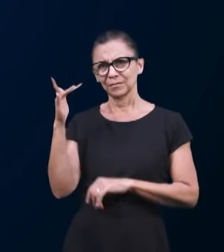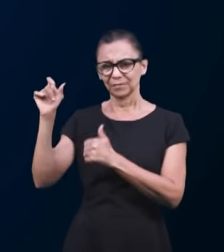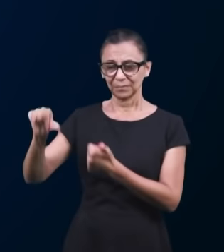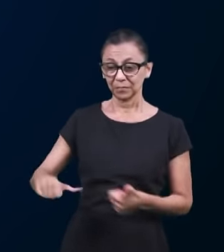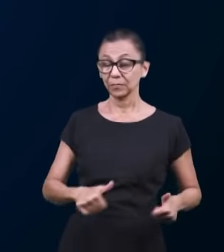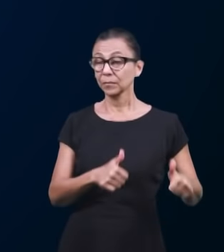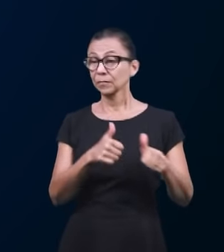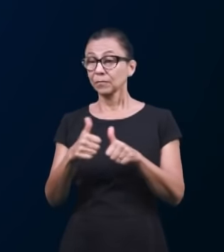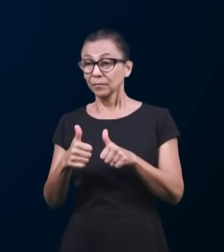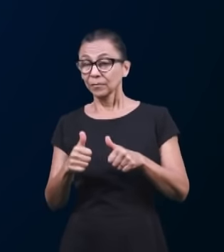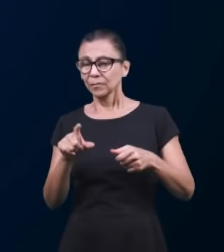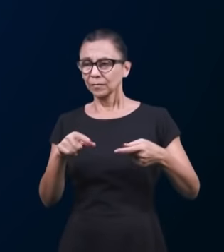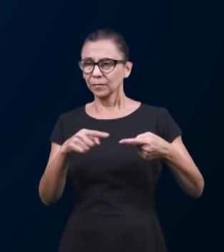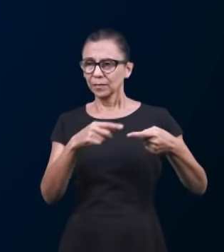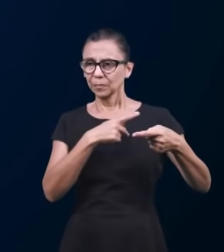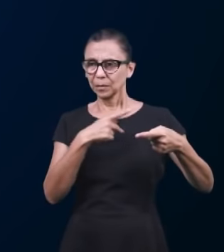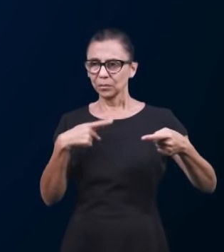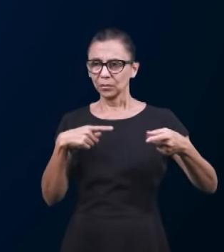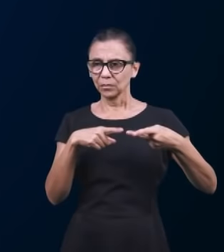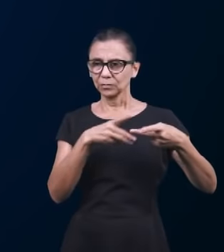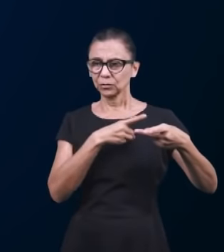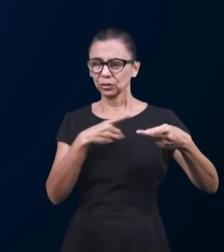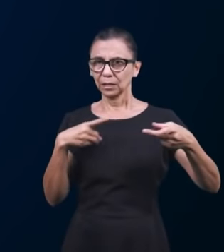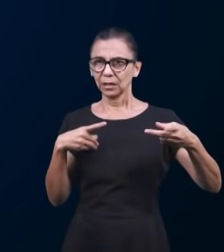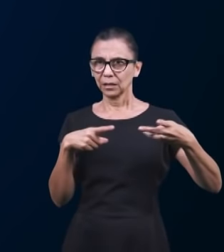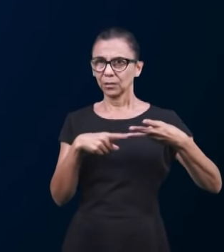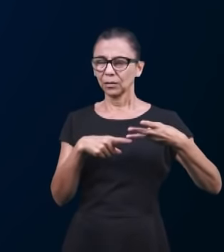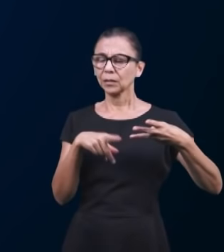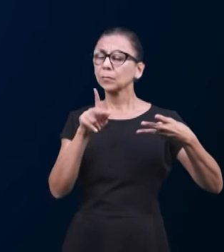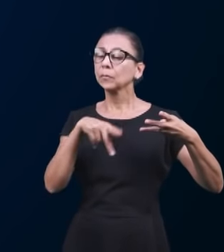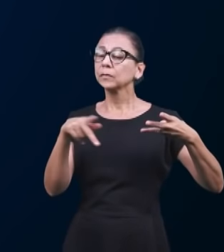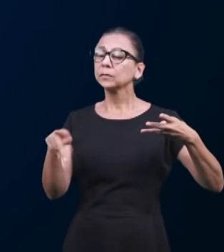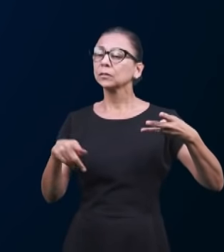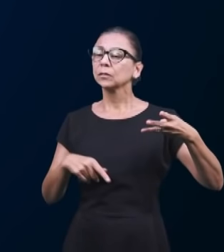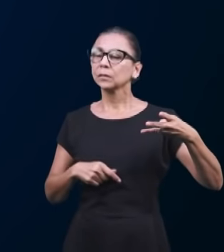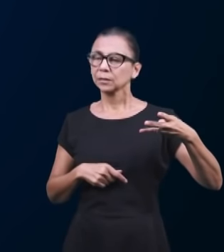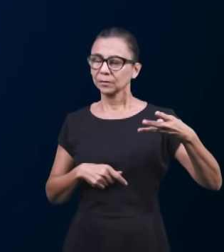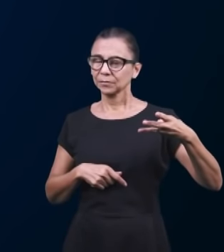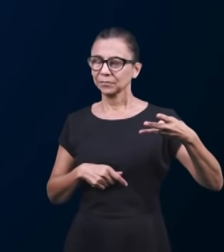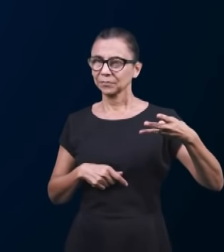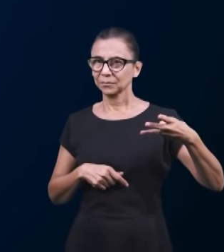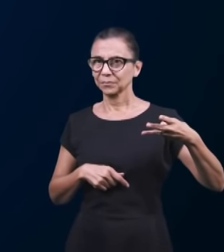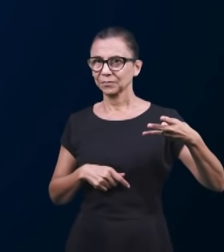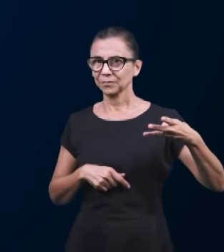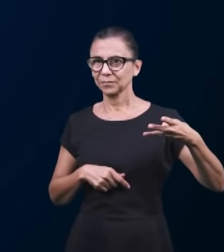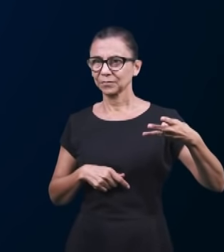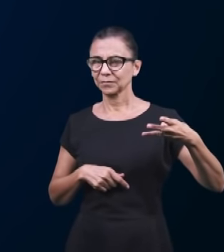água? É o pastor, o diácono ou a professora?